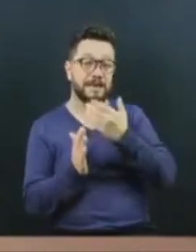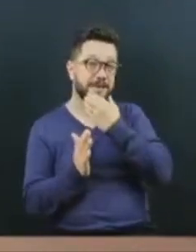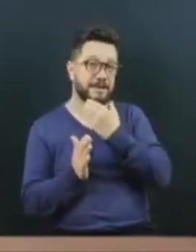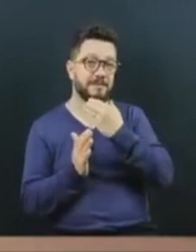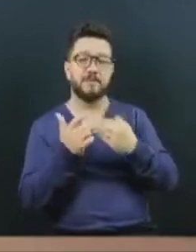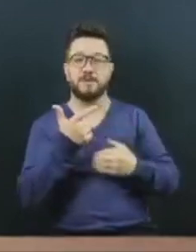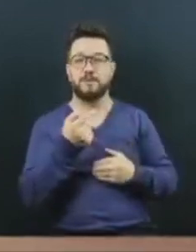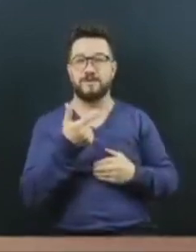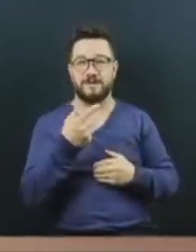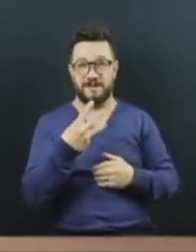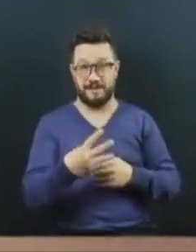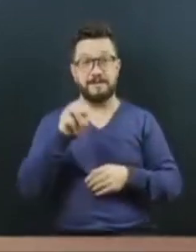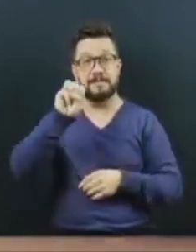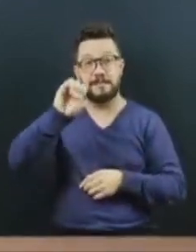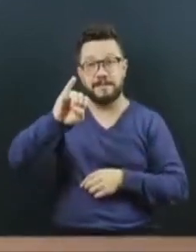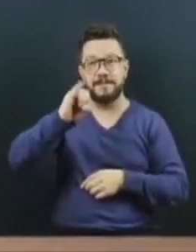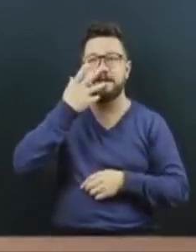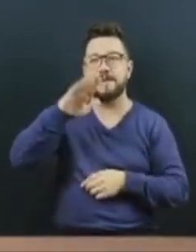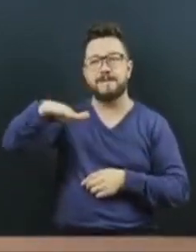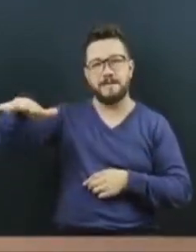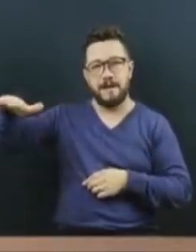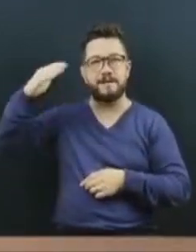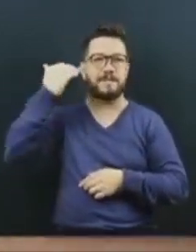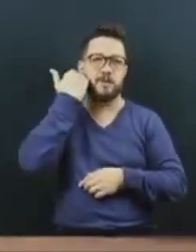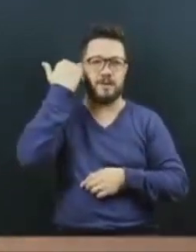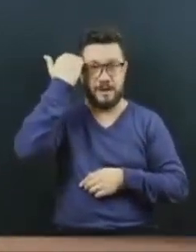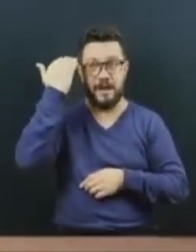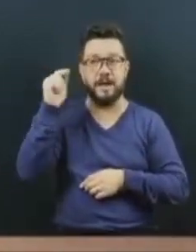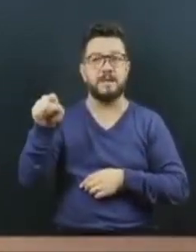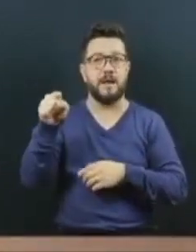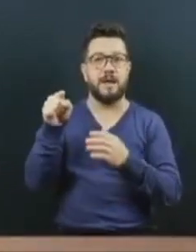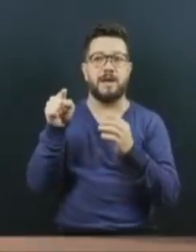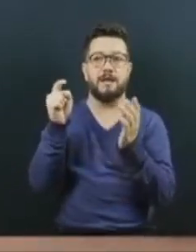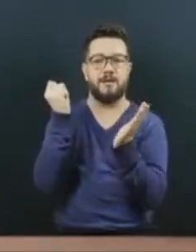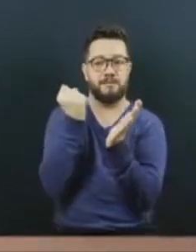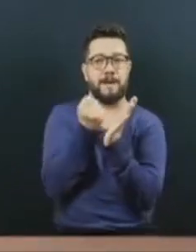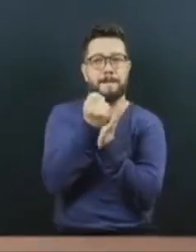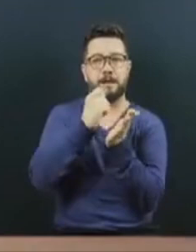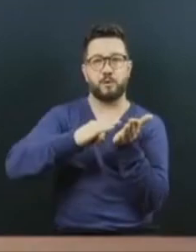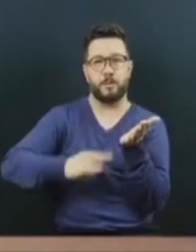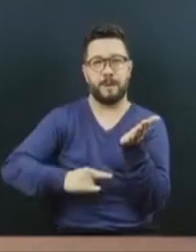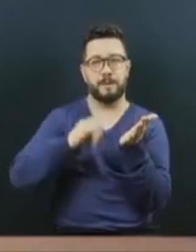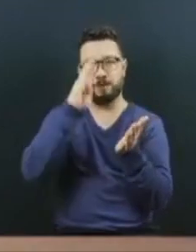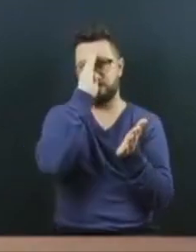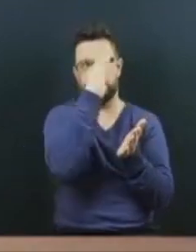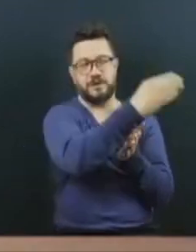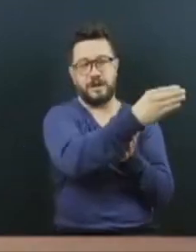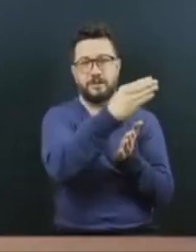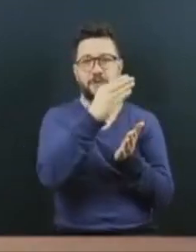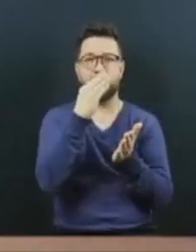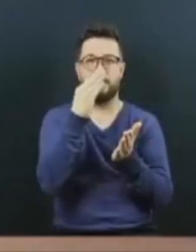adolescentes no espectro autista conseguiam emitir a credencial de pessoa com deficiência na superintendência de trânsito do município sem